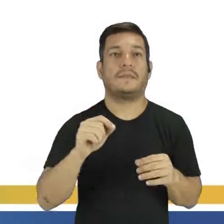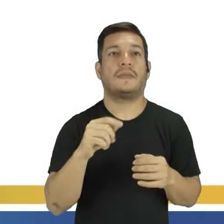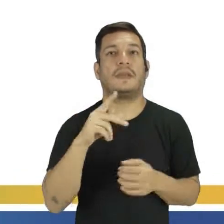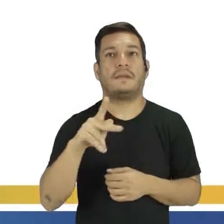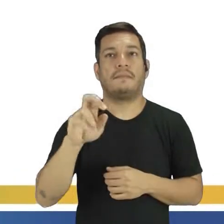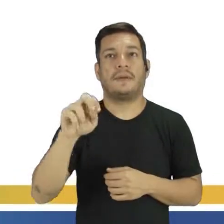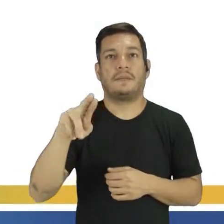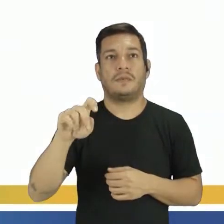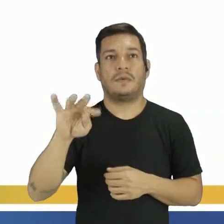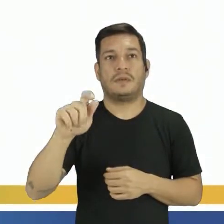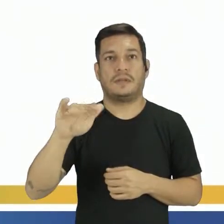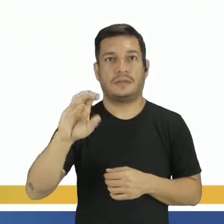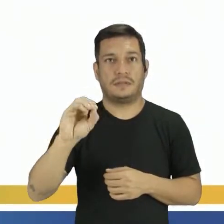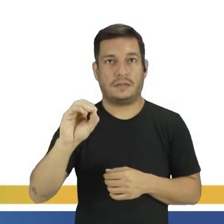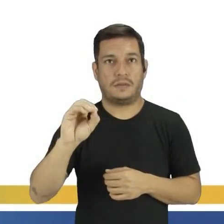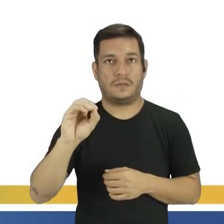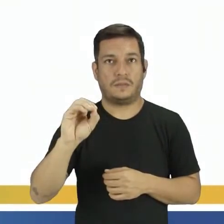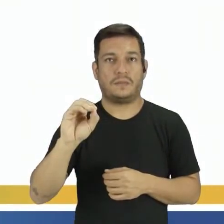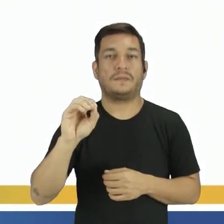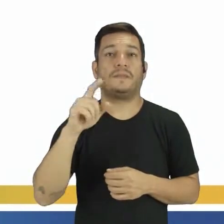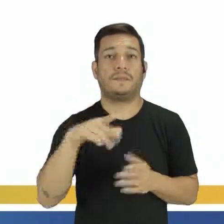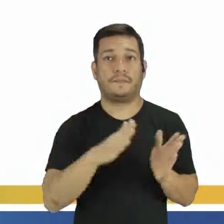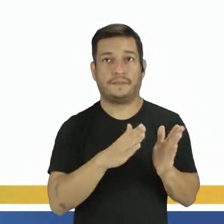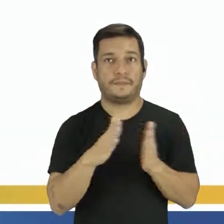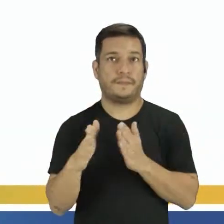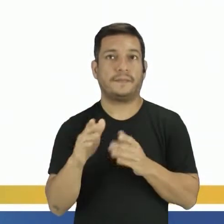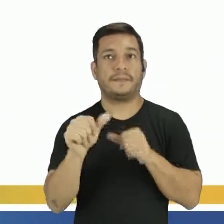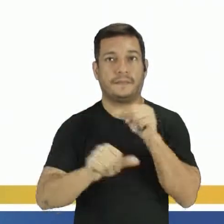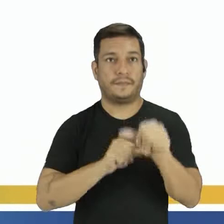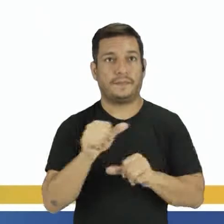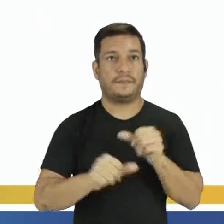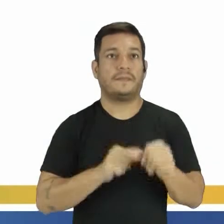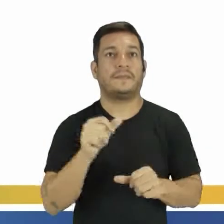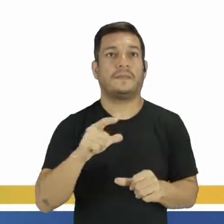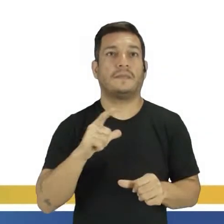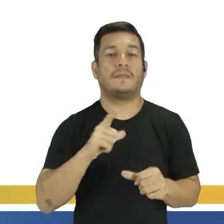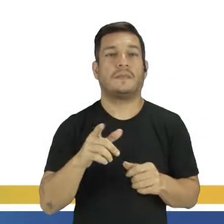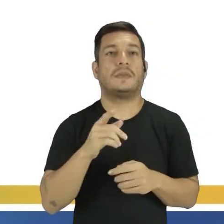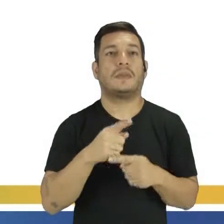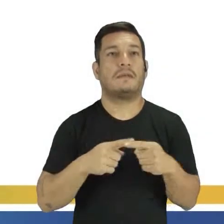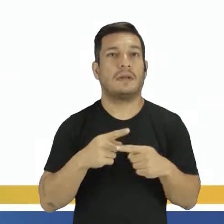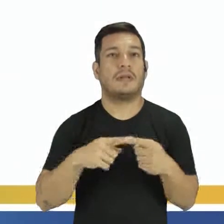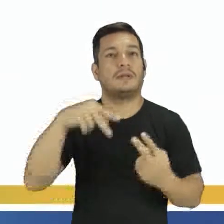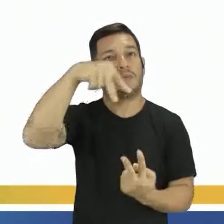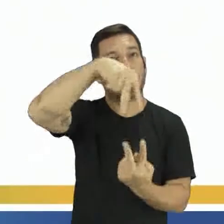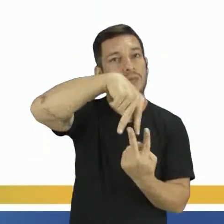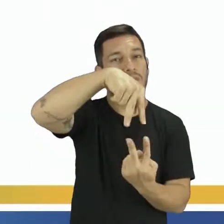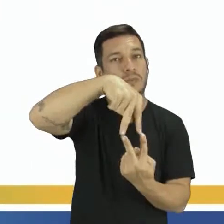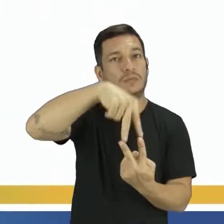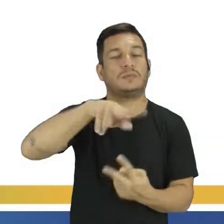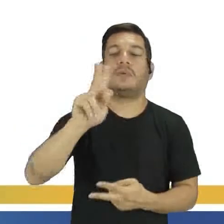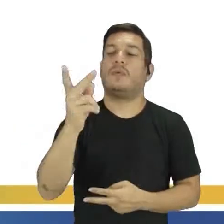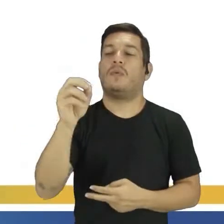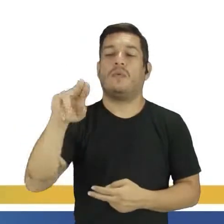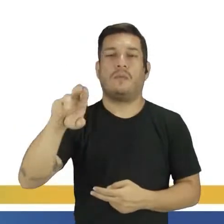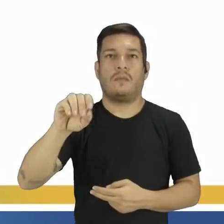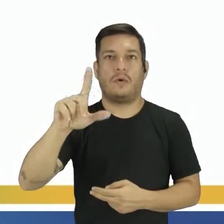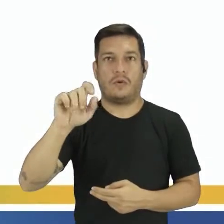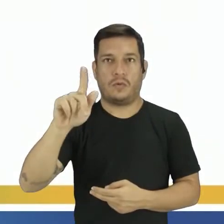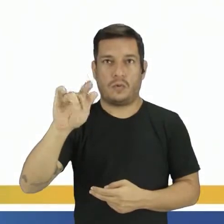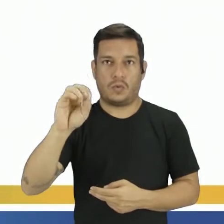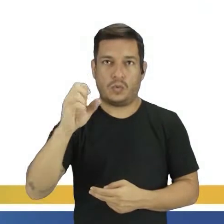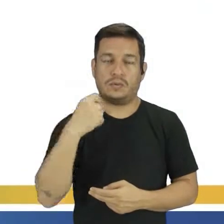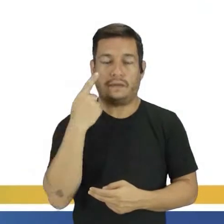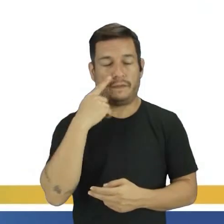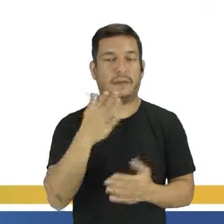permutação, também conhecida como crossing over. Nesse processo ocorre a troca de pedaços de cromossomos homólogos, né? Então, como a gente